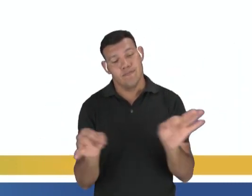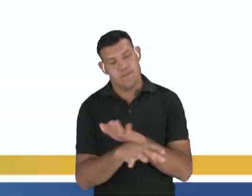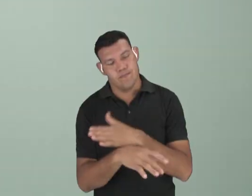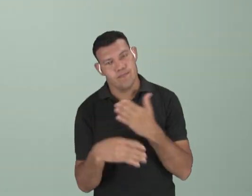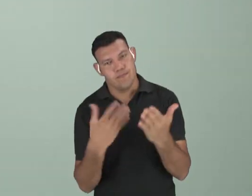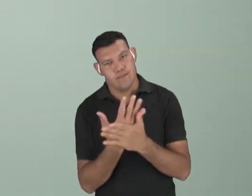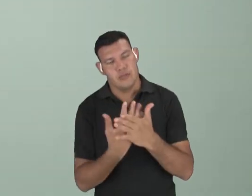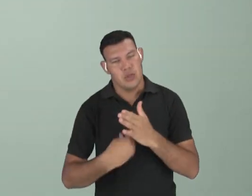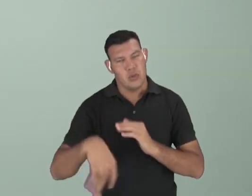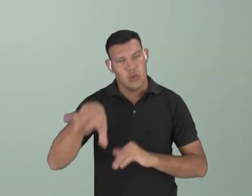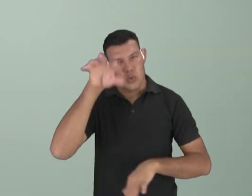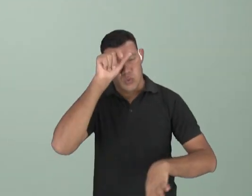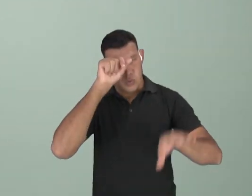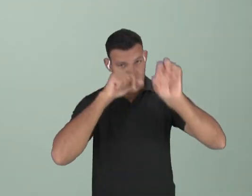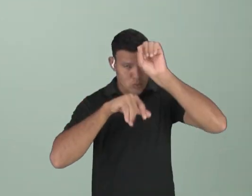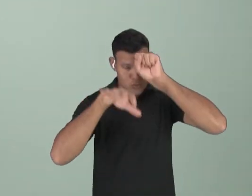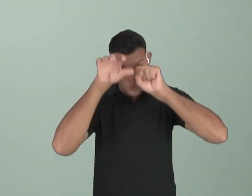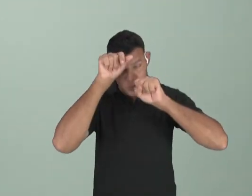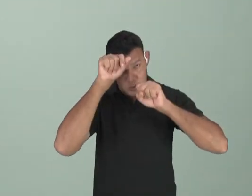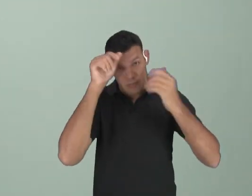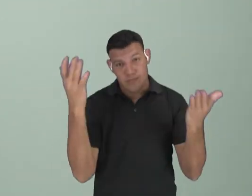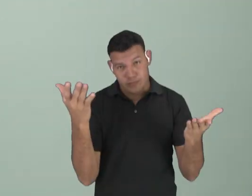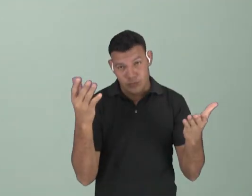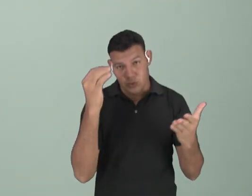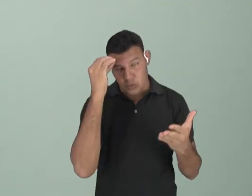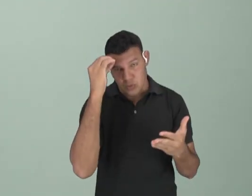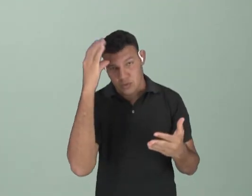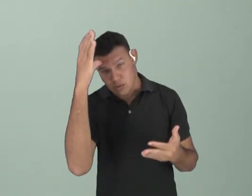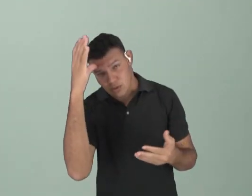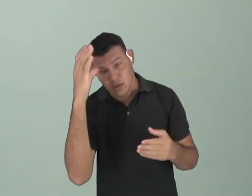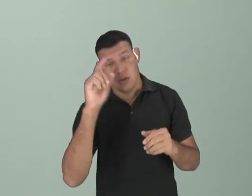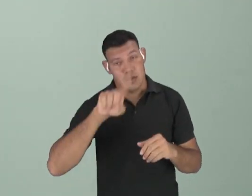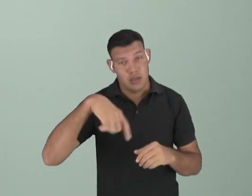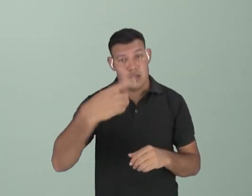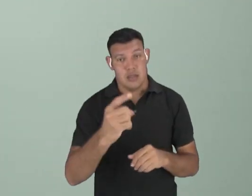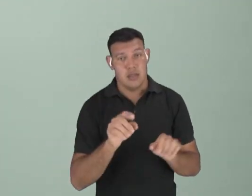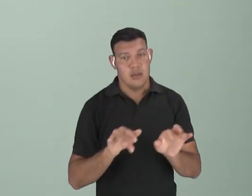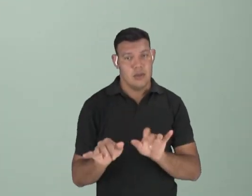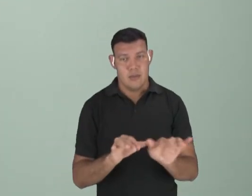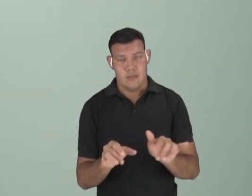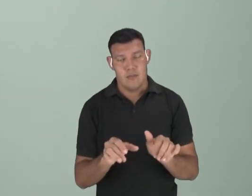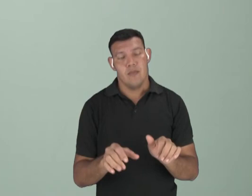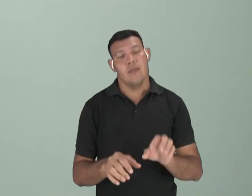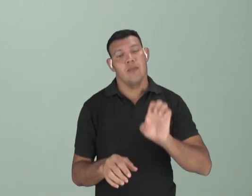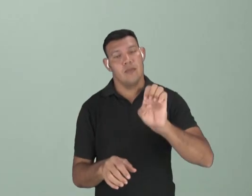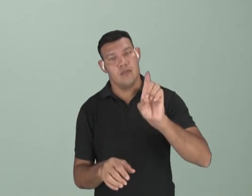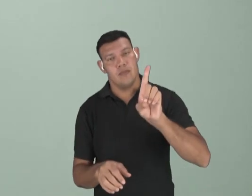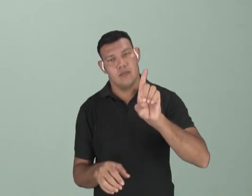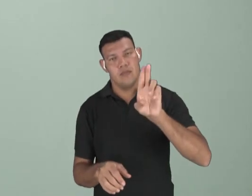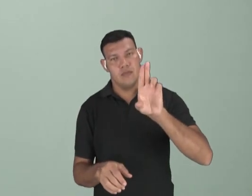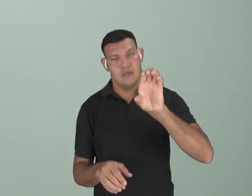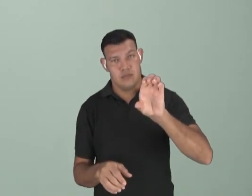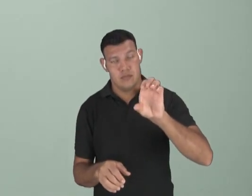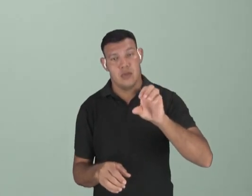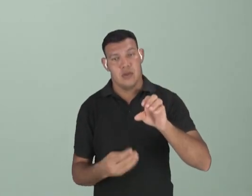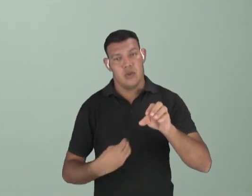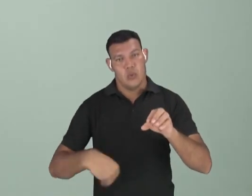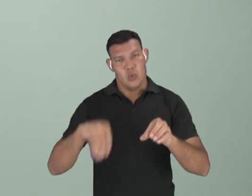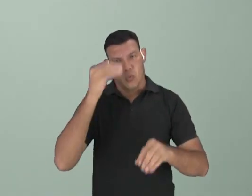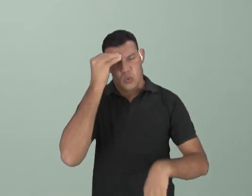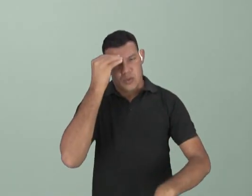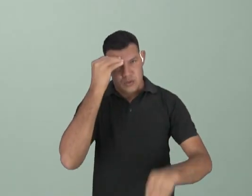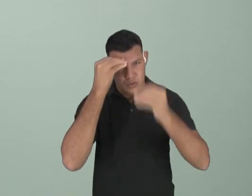essa foi a nossa aula de hoje. Espero que você tenha assimilado bem aí, relembrado as fórmulas. Depois vai lá na plataforma Eduque, assista essa